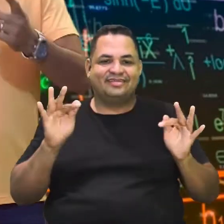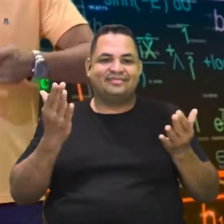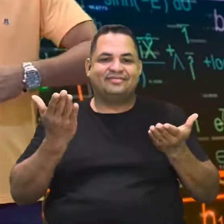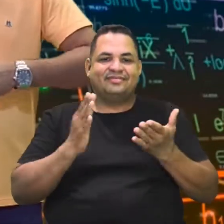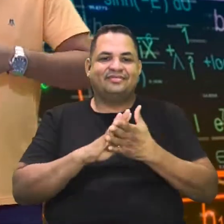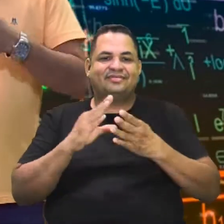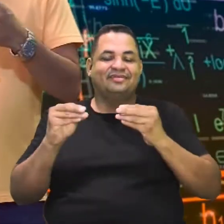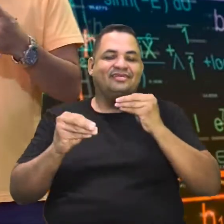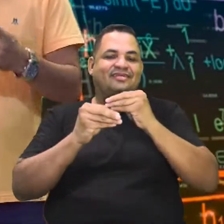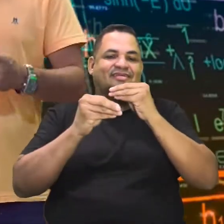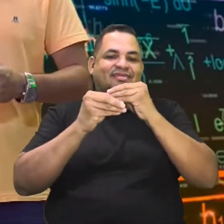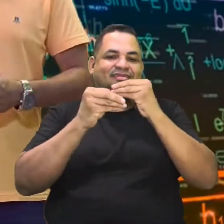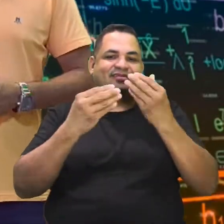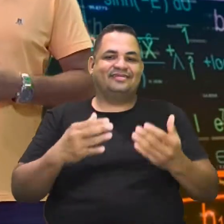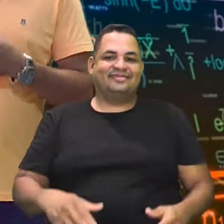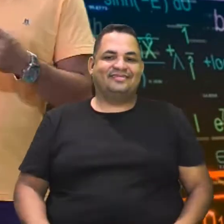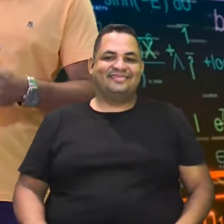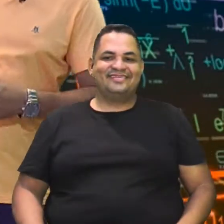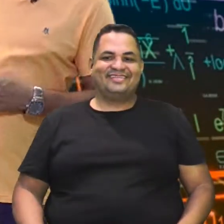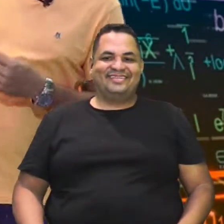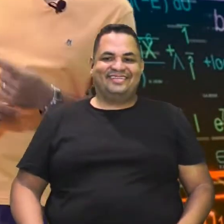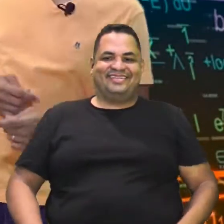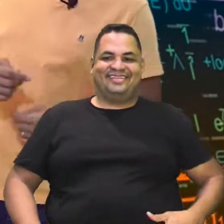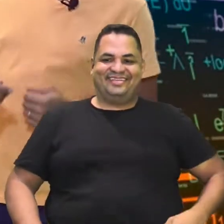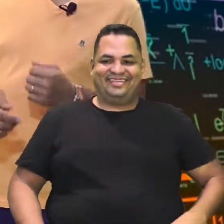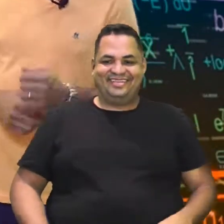agora acumulou.